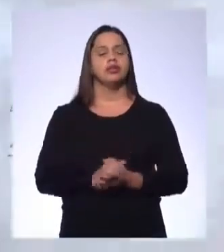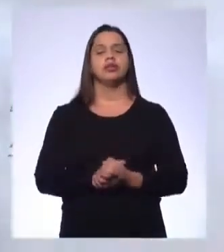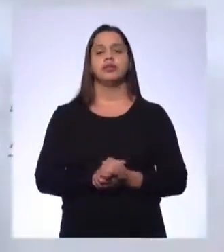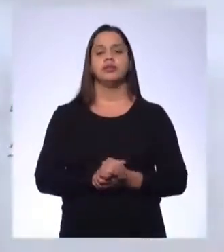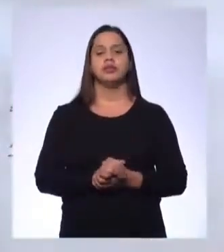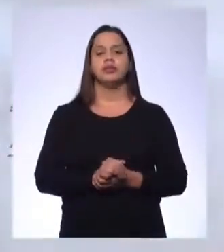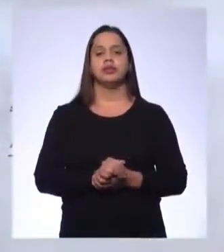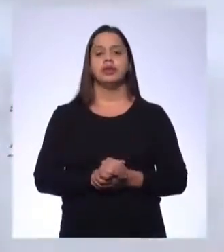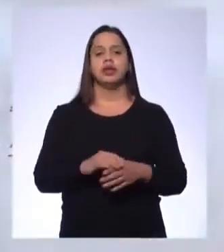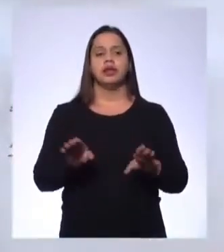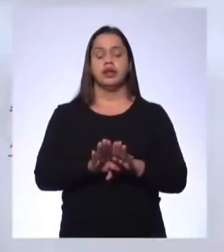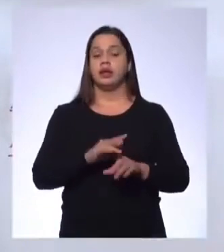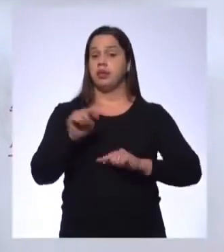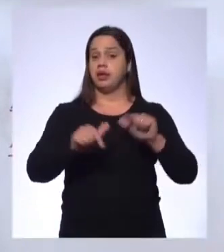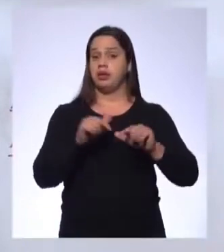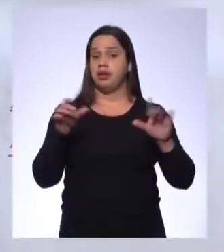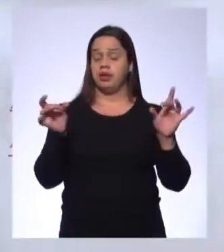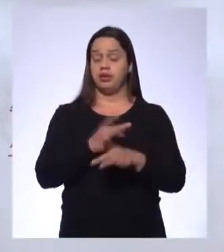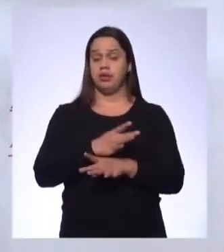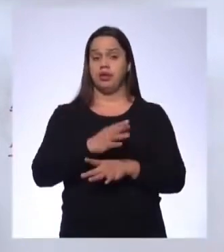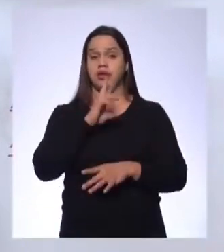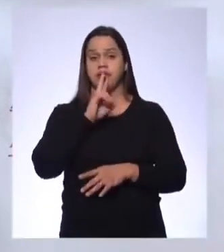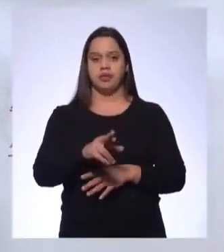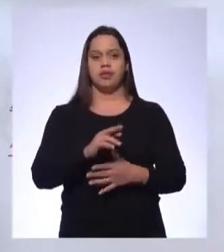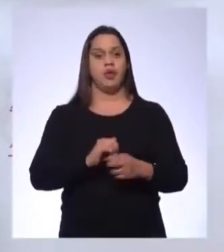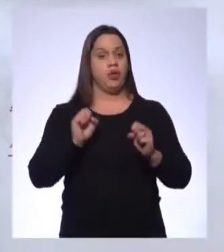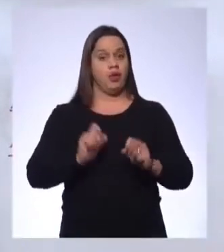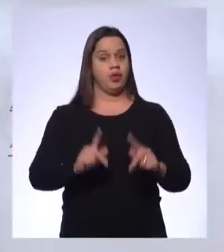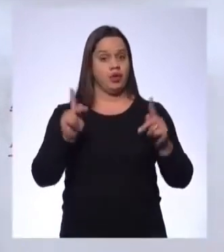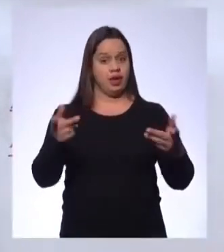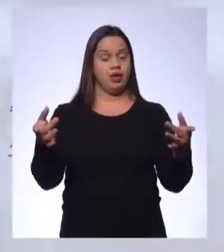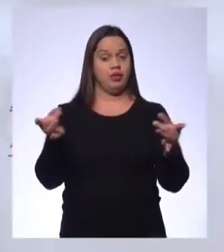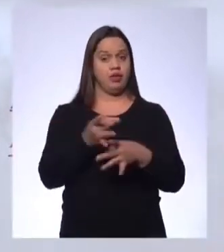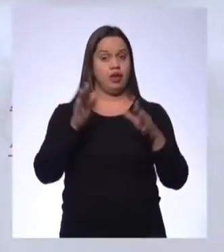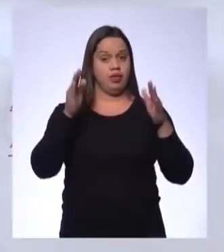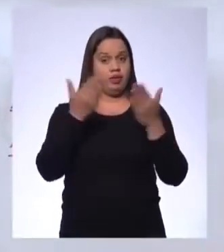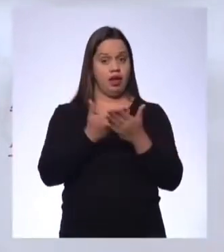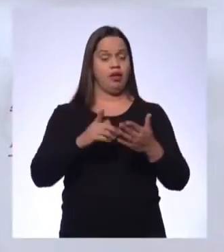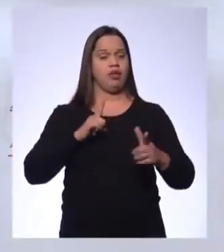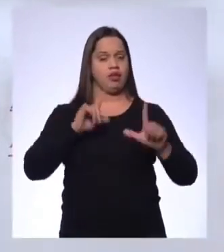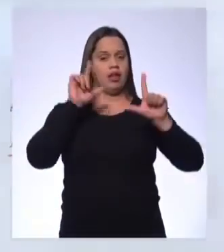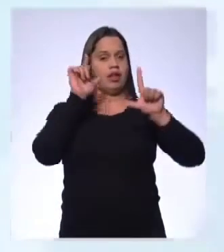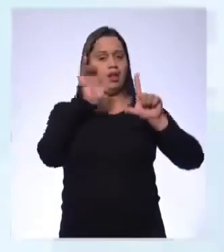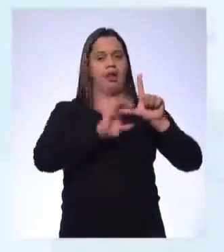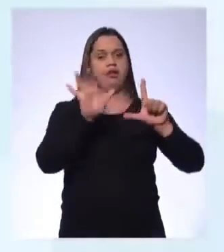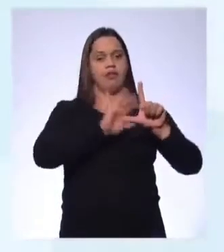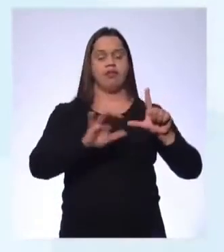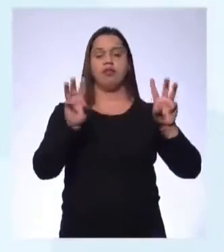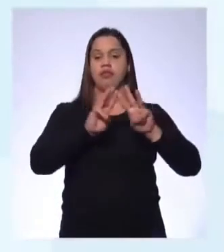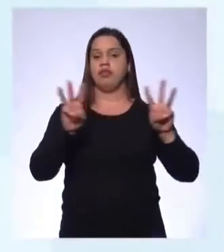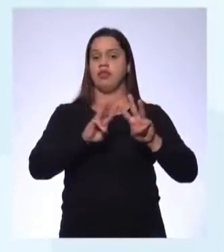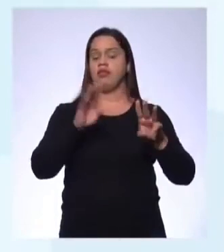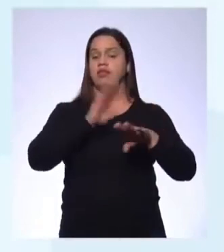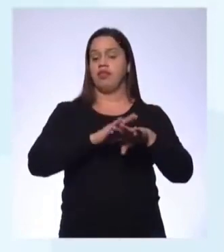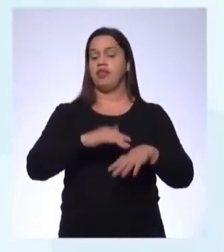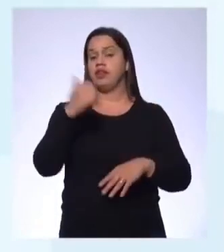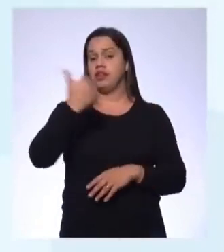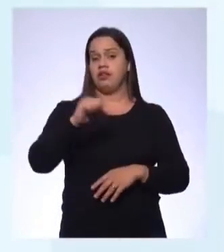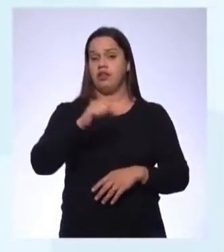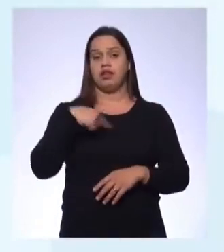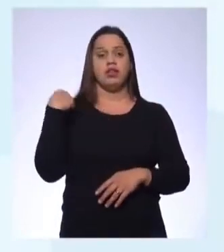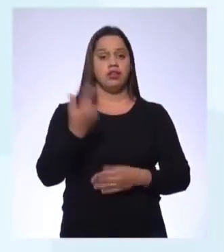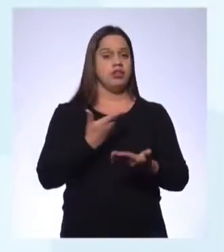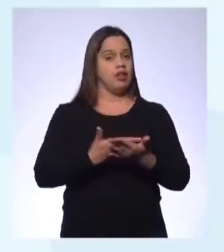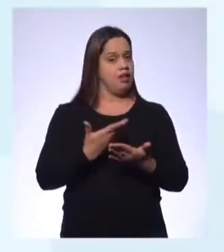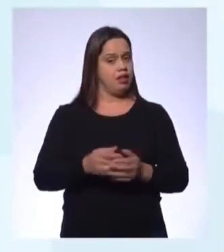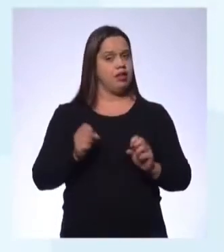respostas completas, ok? Bom, no final da aula tem a avaliação, né? Faça a sua avaliação bonitinha da aula. And have a